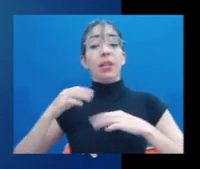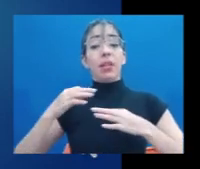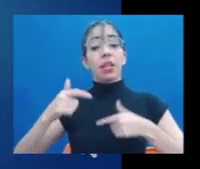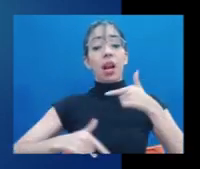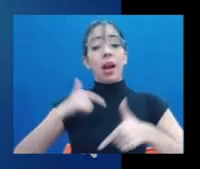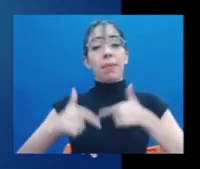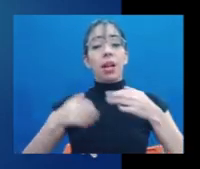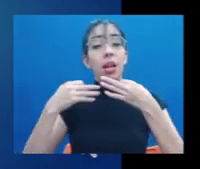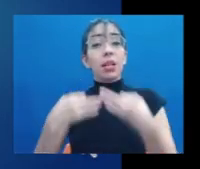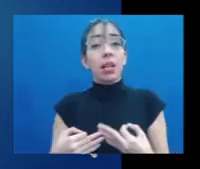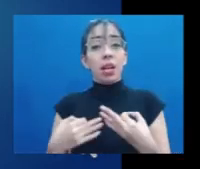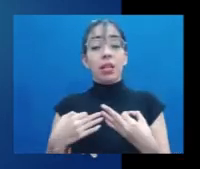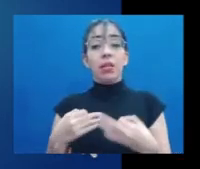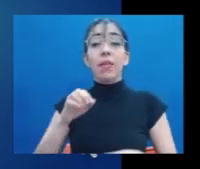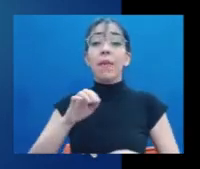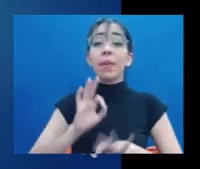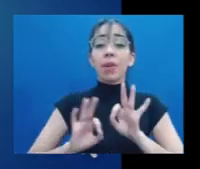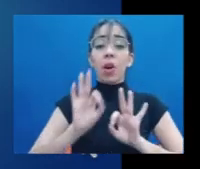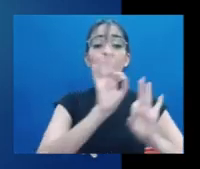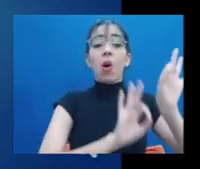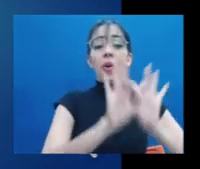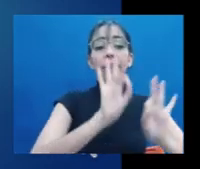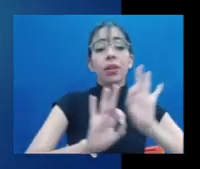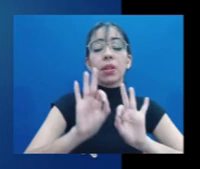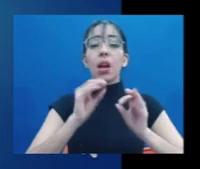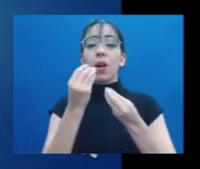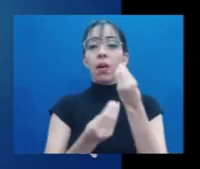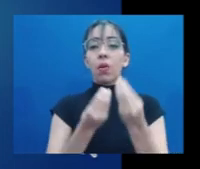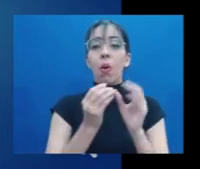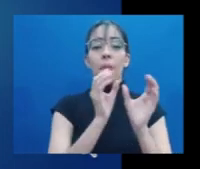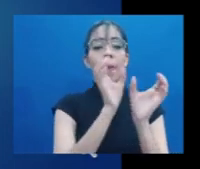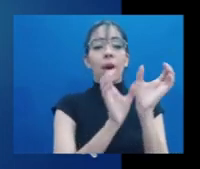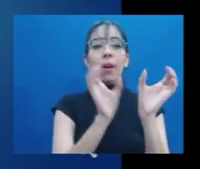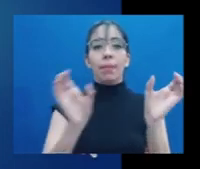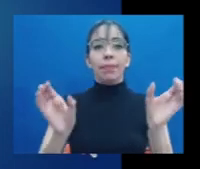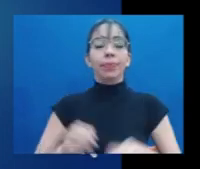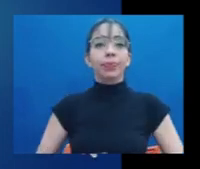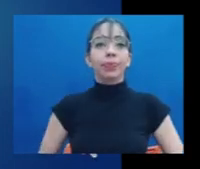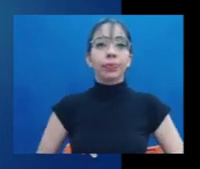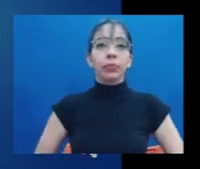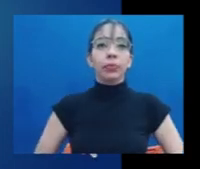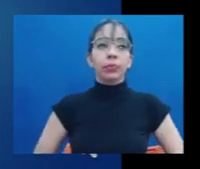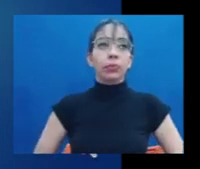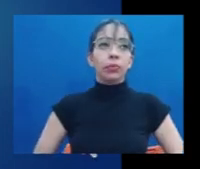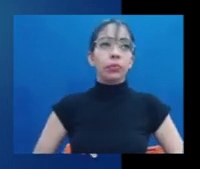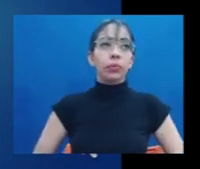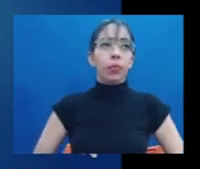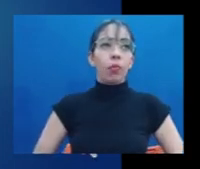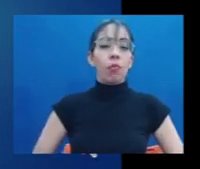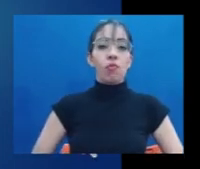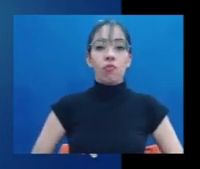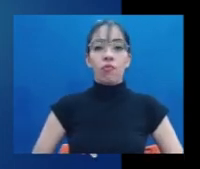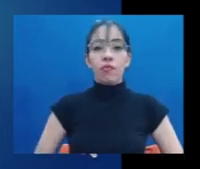com informações, né, que não são as informações corretas, de uma forma, né, totalmente equivocada. A gente está vendo aqui,